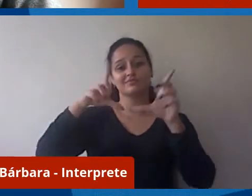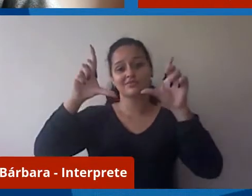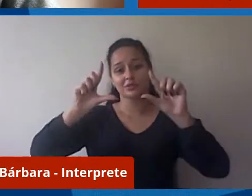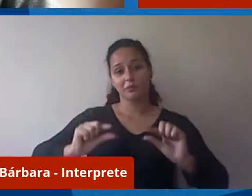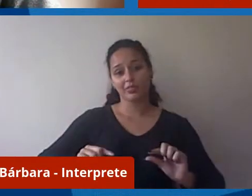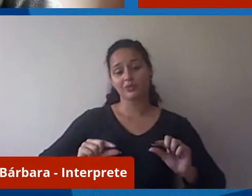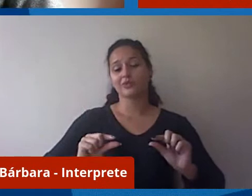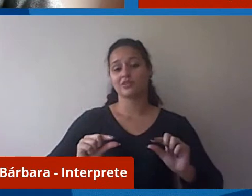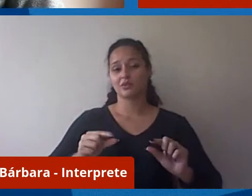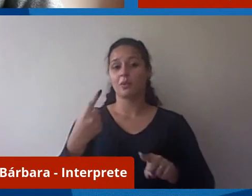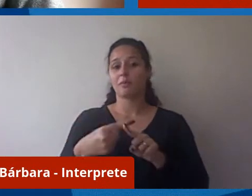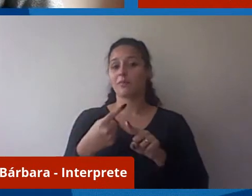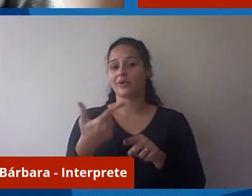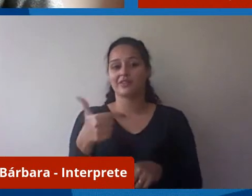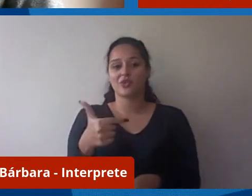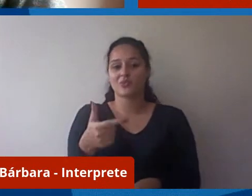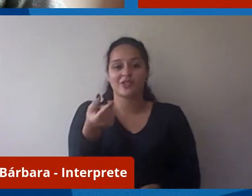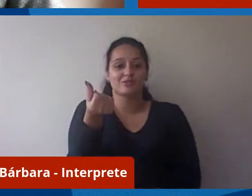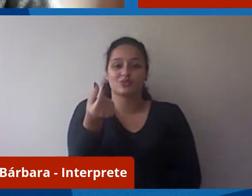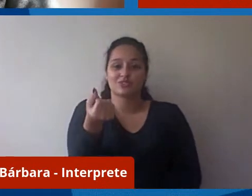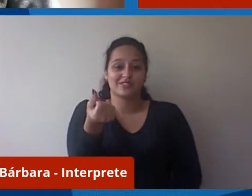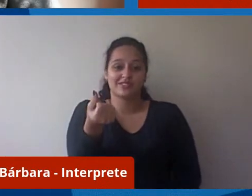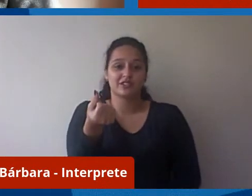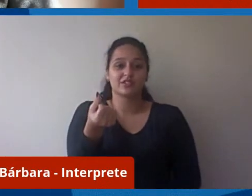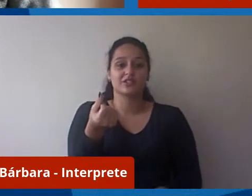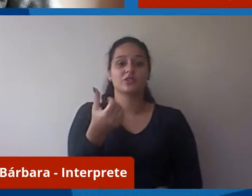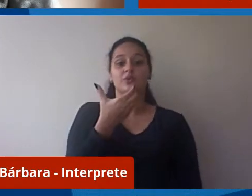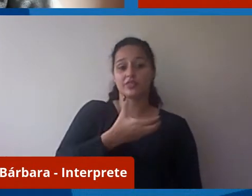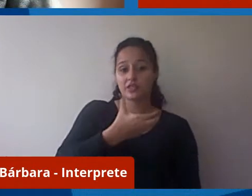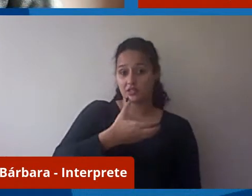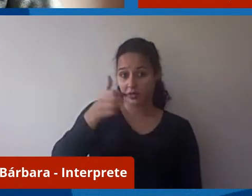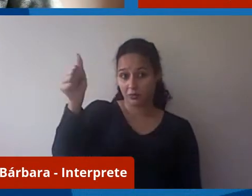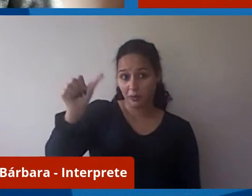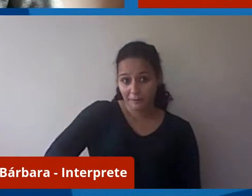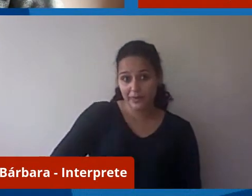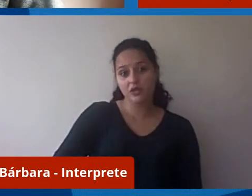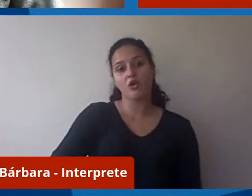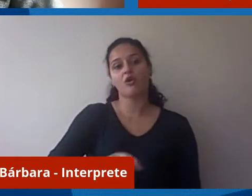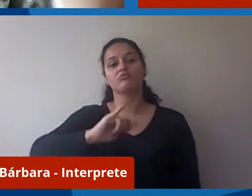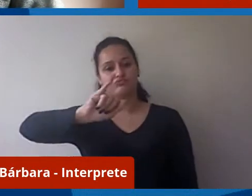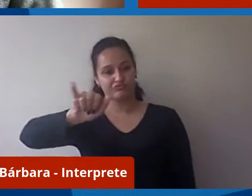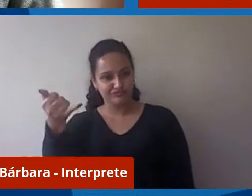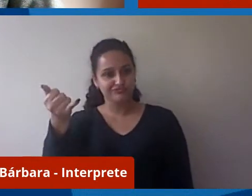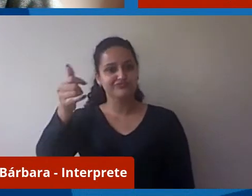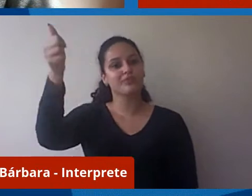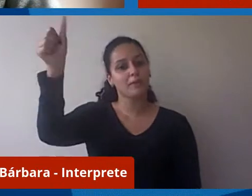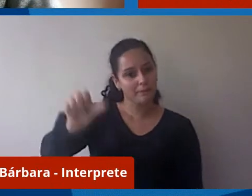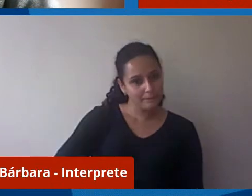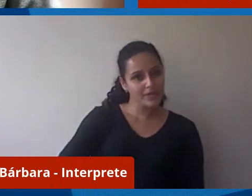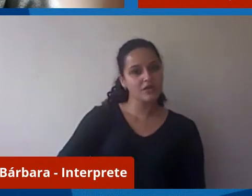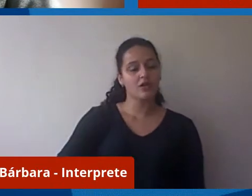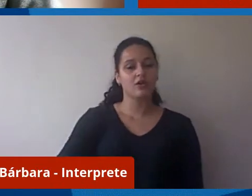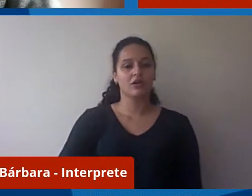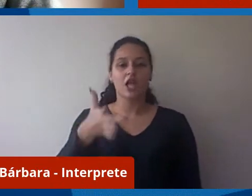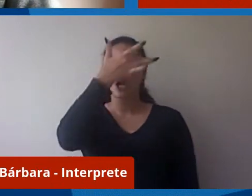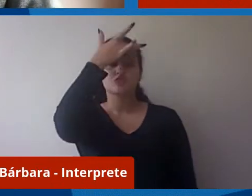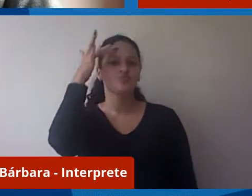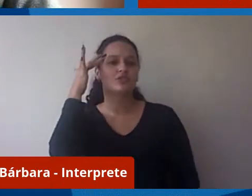então, dezembro vai ser pior, janeiro vai ser pior ainda. E as pessoas não estão anestesiadas. Estão em